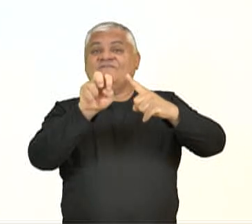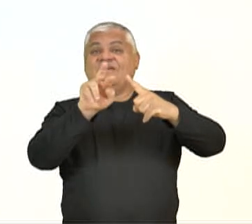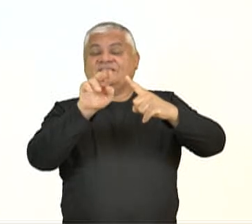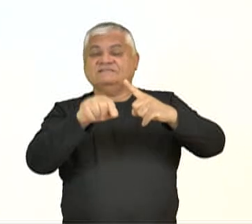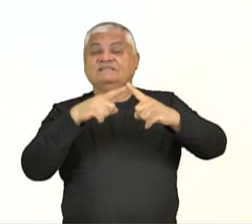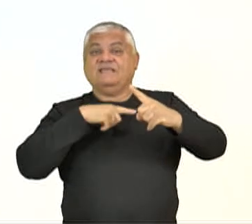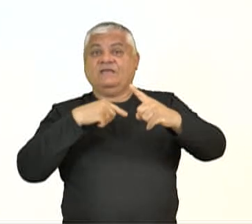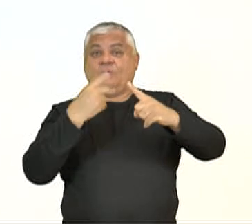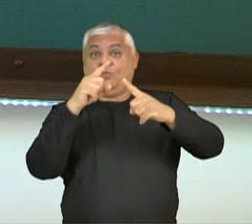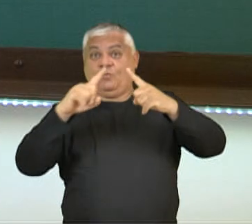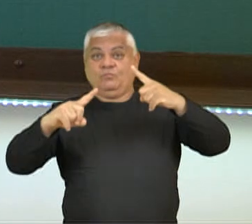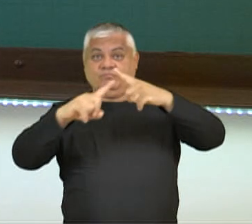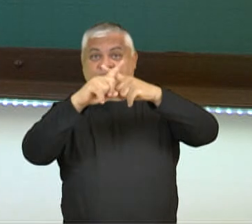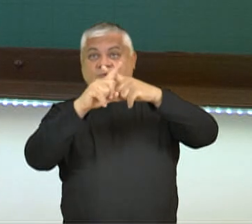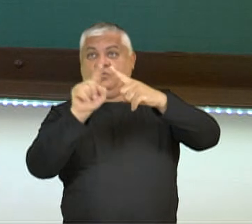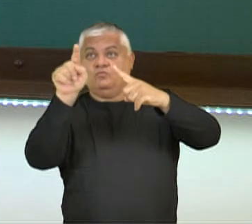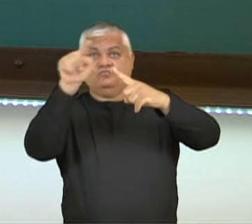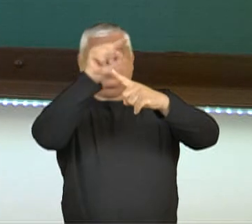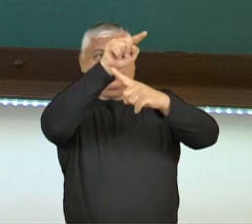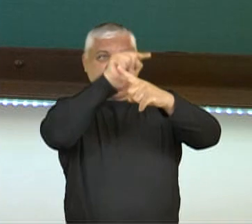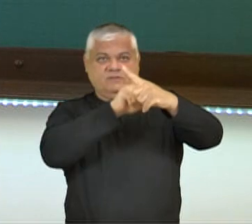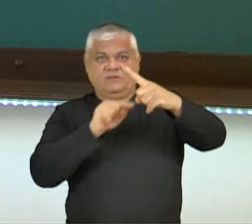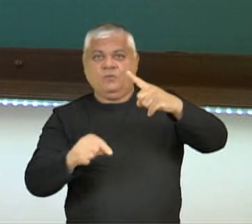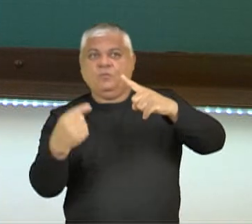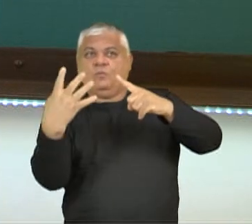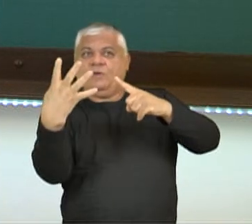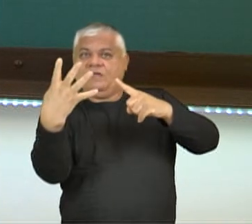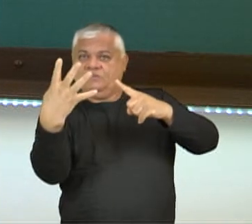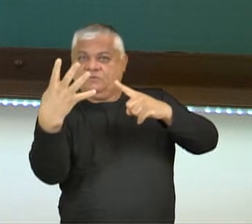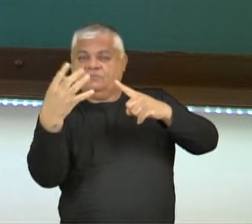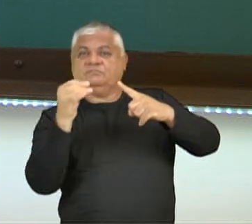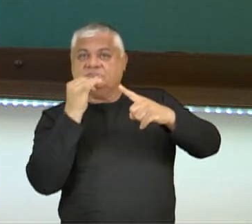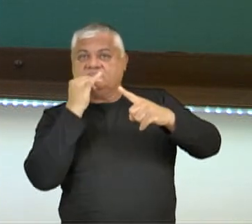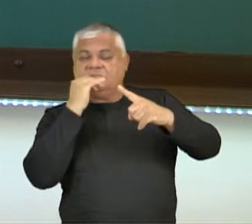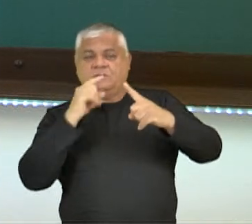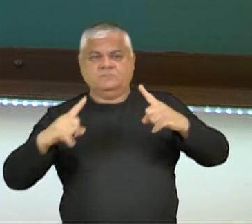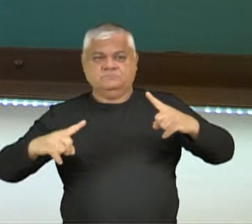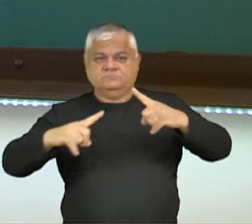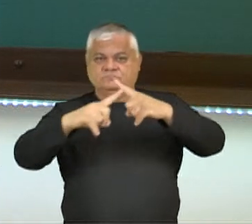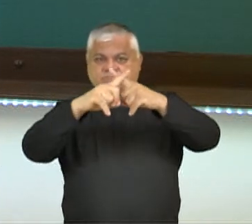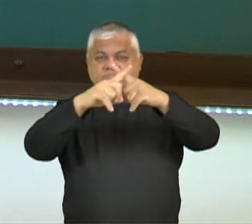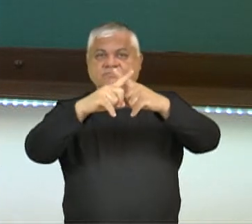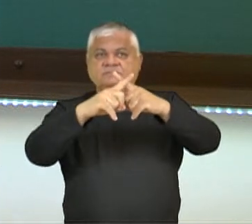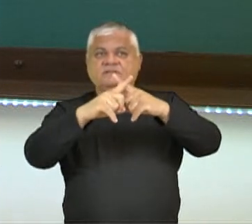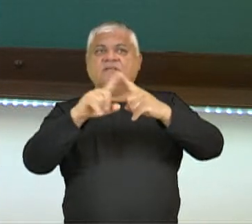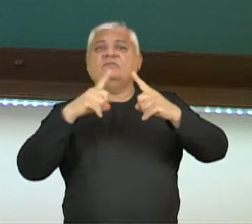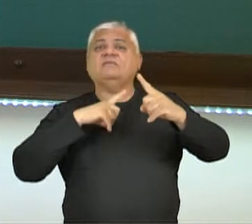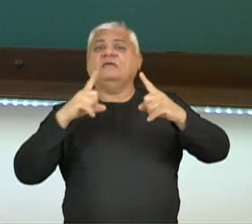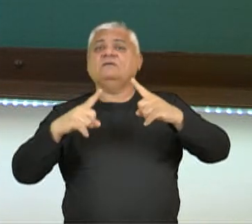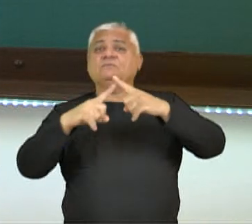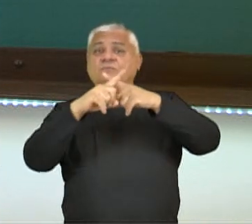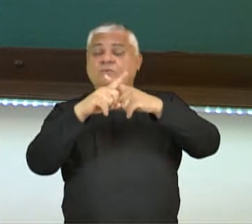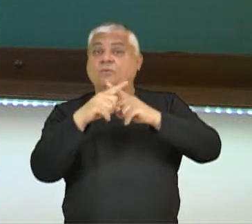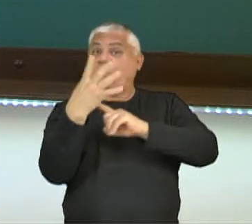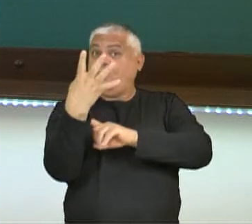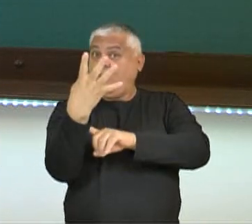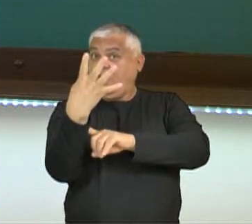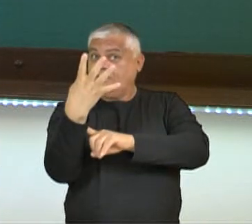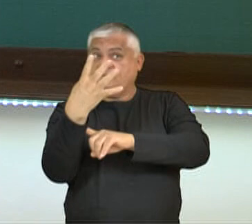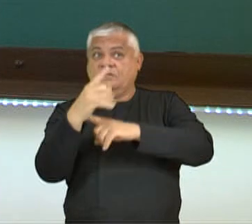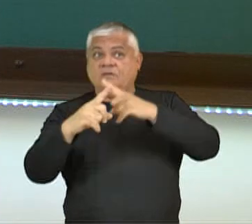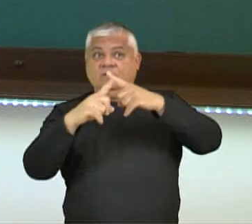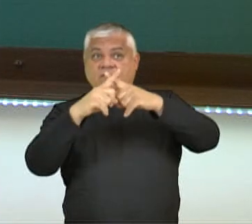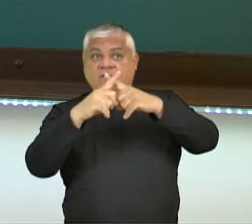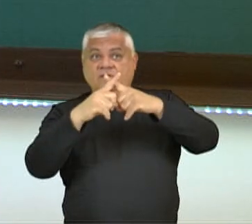4 ângulos. Ó, nesse desenho aqui, ó, tenho duas retas que se encontram. Elas se encontraram, eu tenho a formação de 4 ângulos aqui,